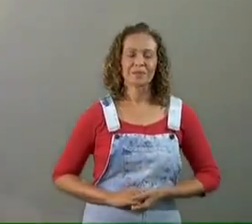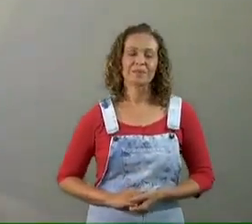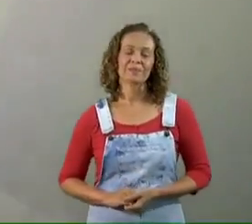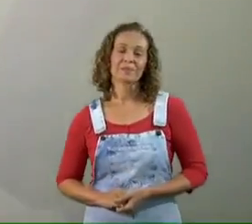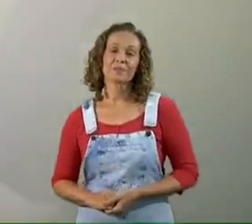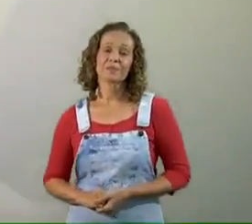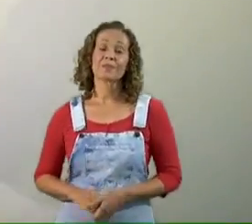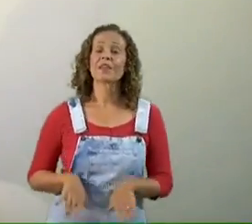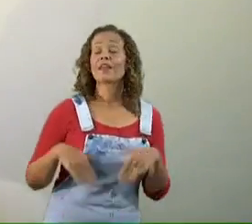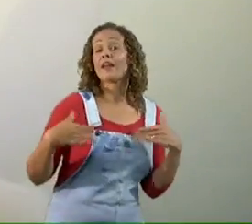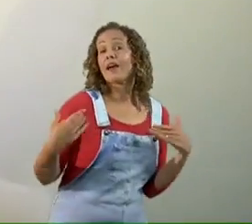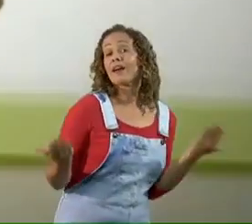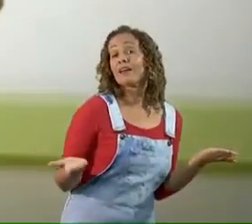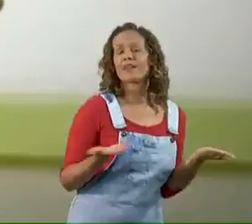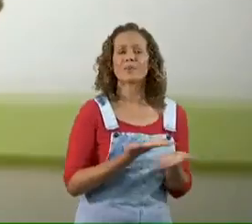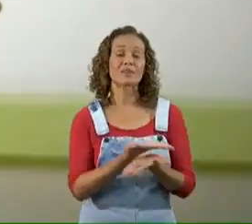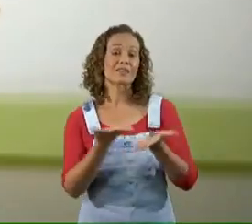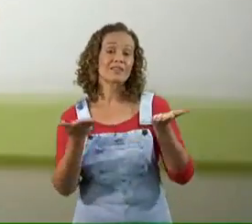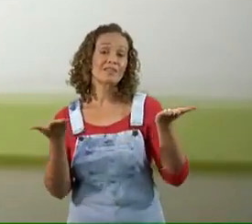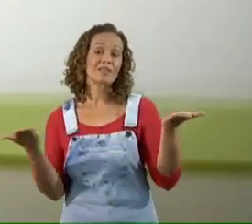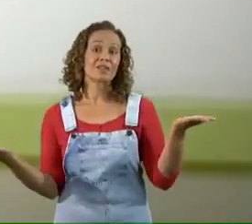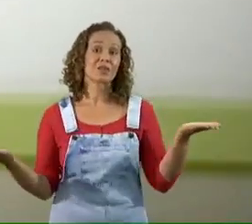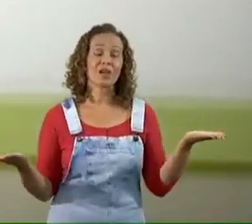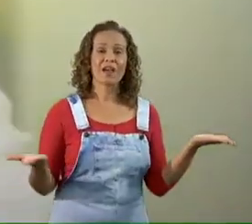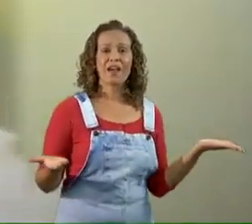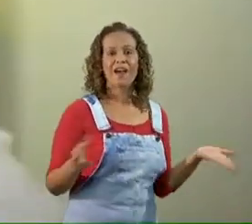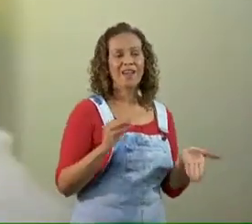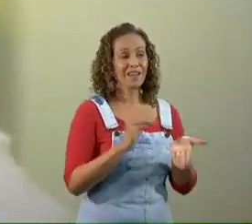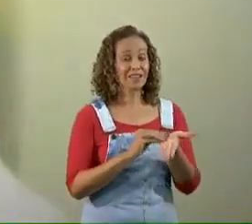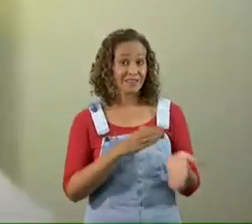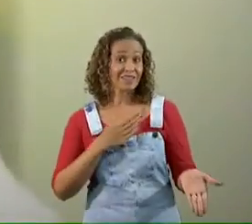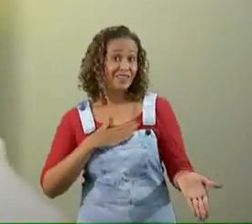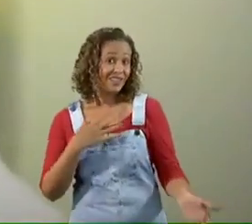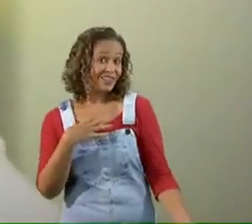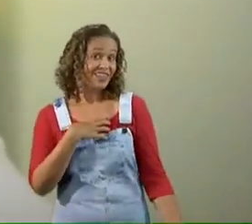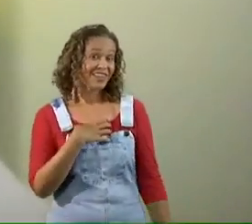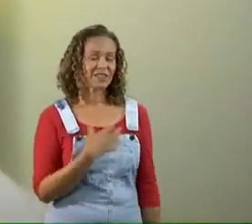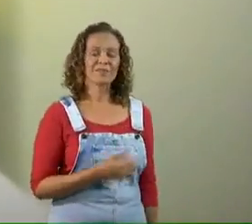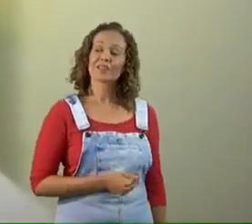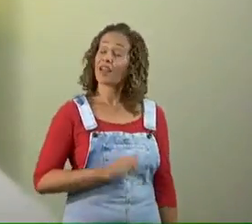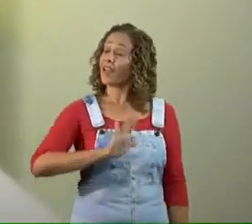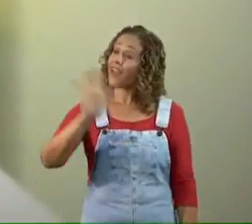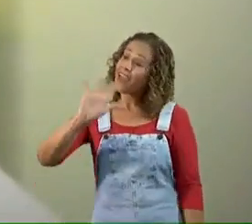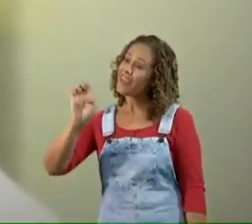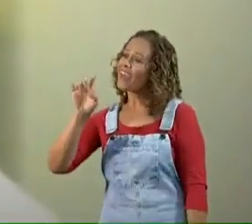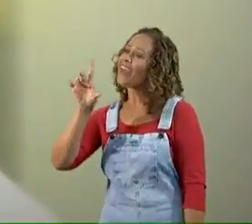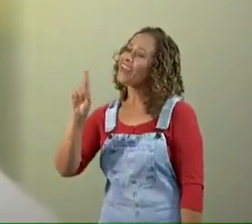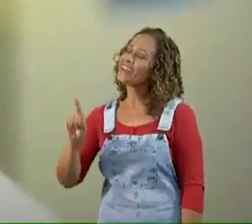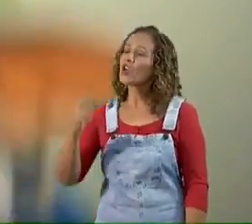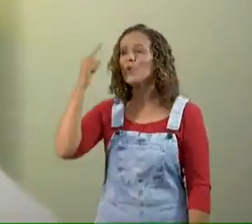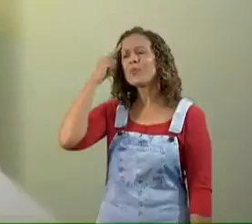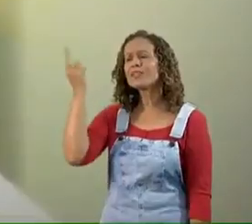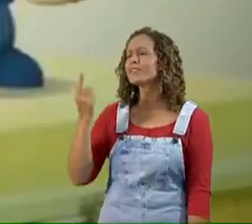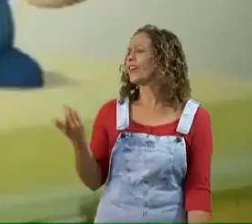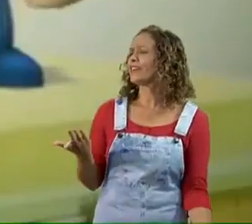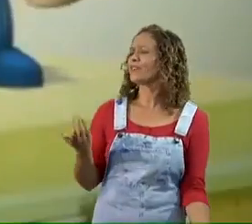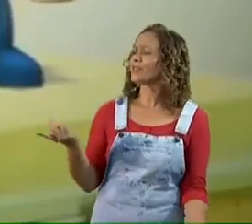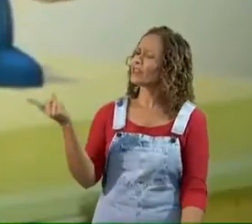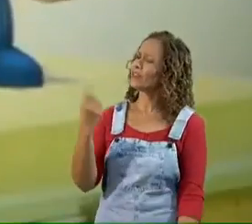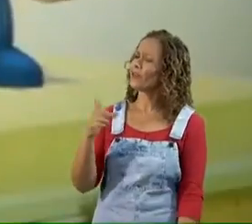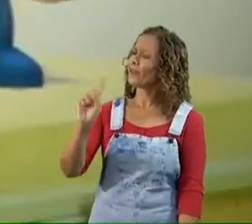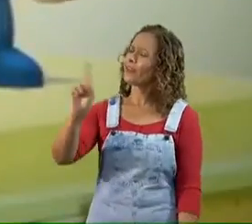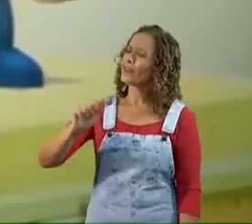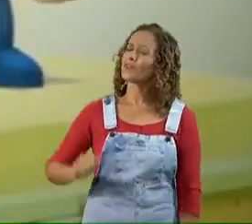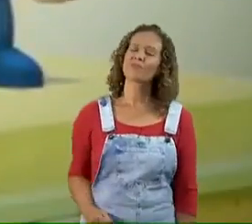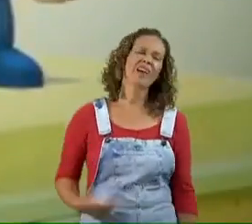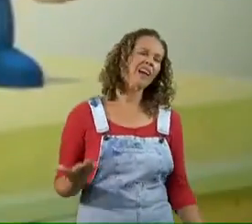E aí, galera? Sentiram a minha falta? Oi, Ed, pensei que você não ia aparecer. Eu fui dar umas voltinhas pelo pátio